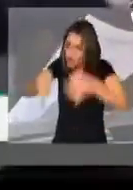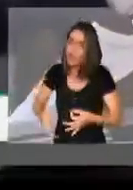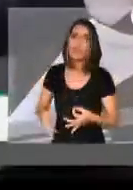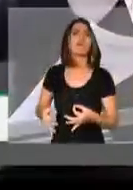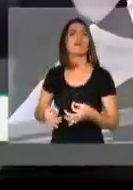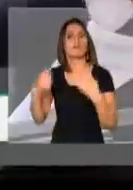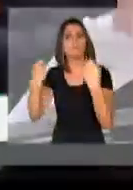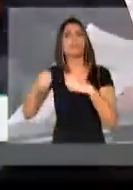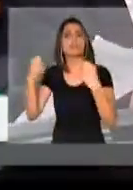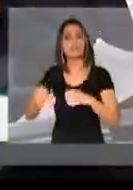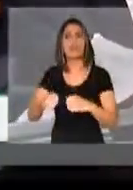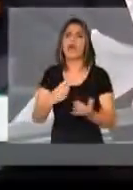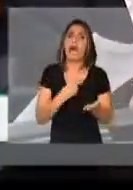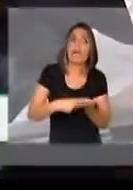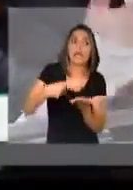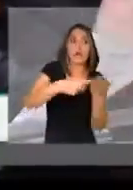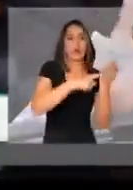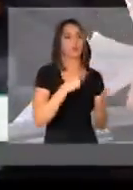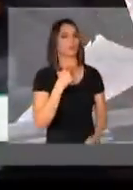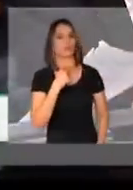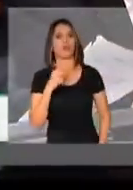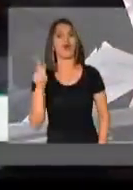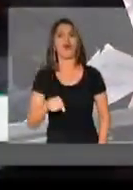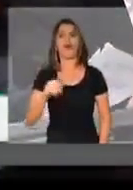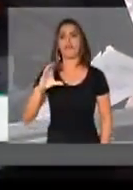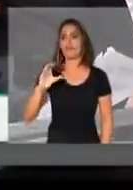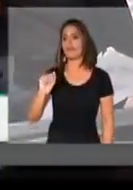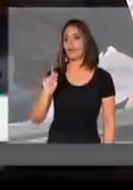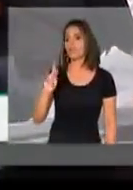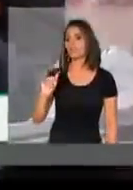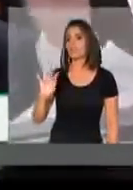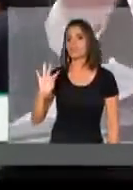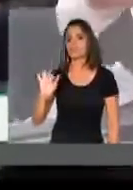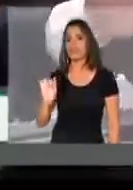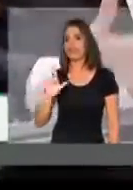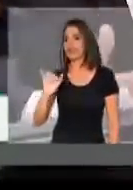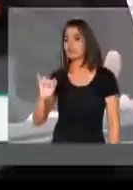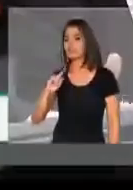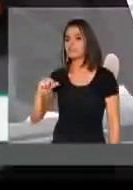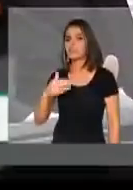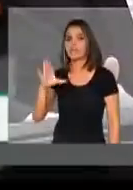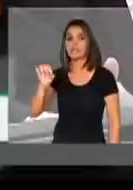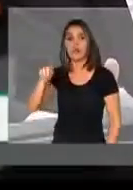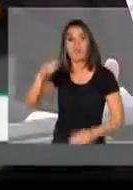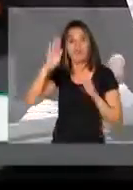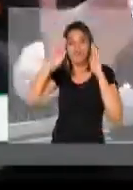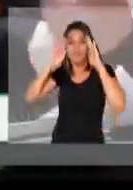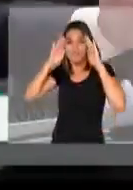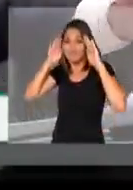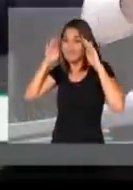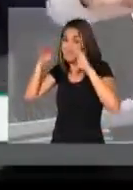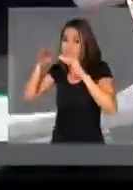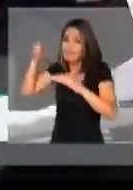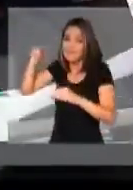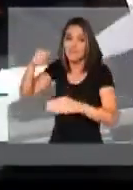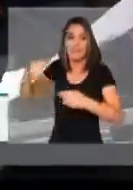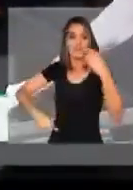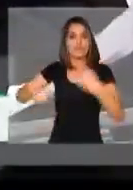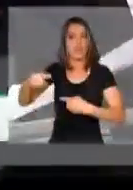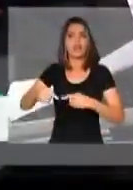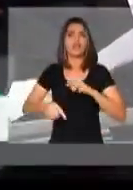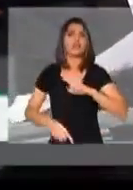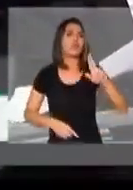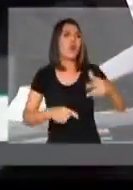por isso que não vai ter como fazer acordo, é a capitalização. Esse é o debate central. O debate central não é